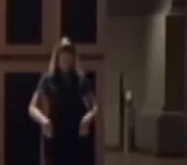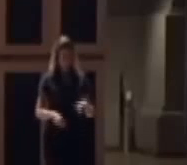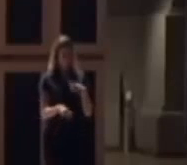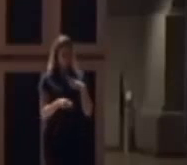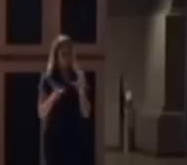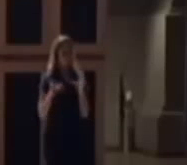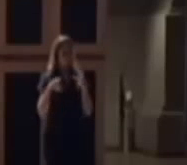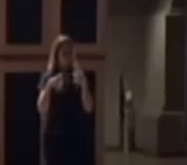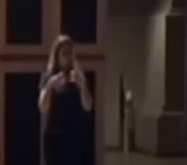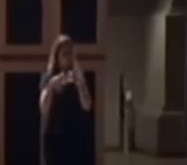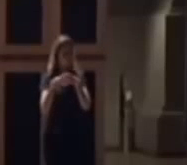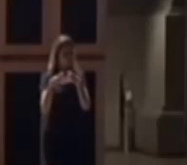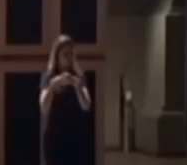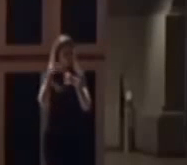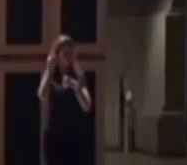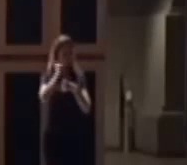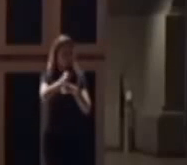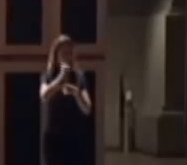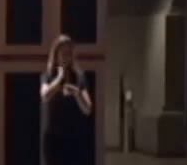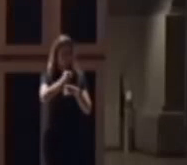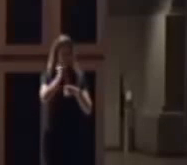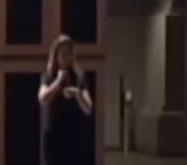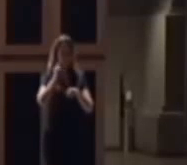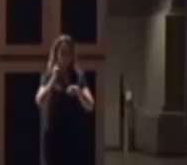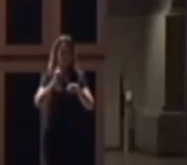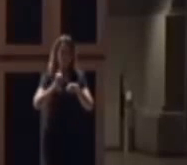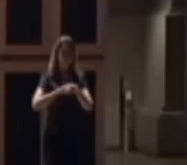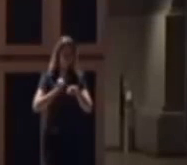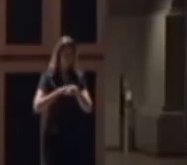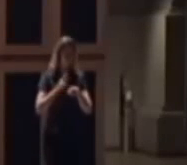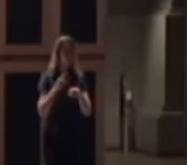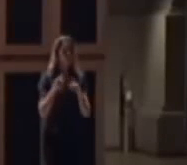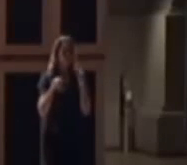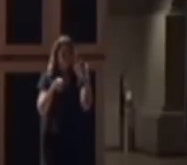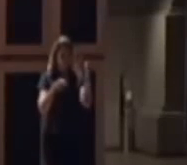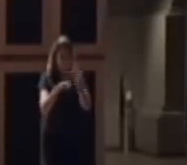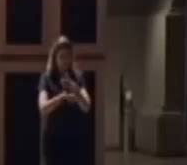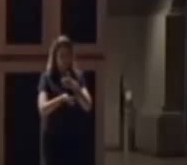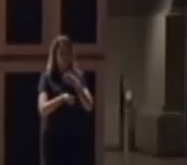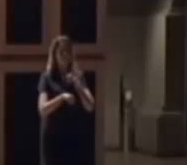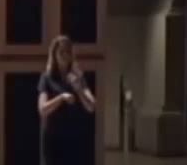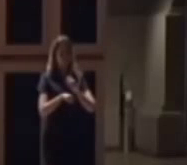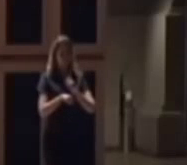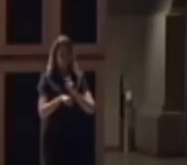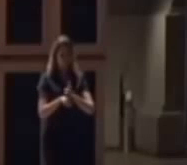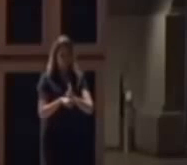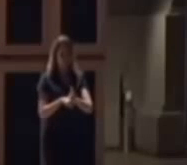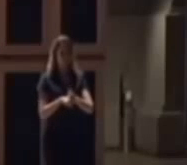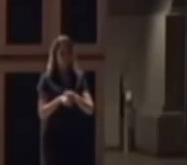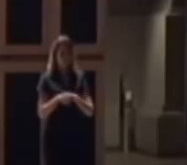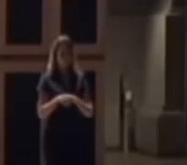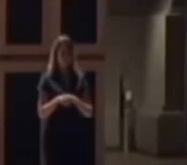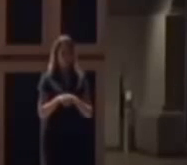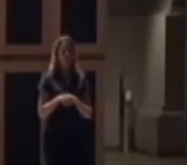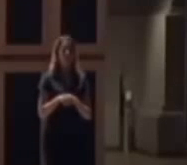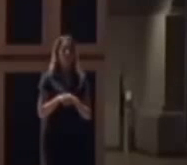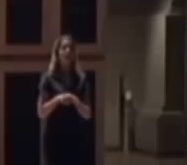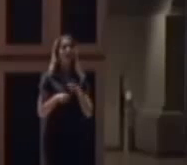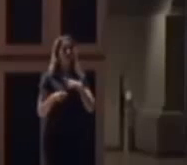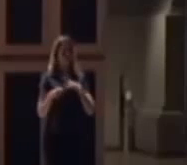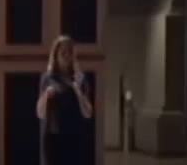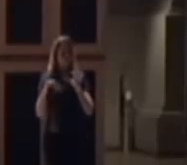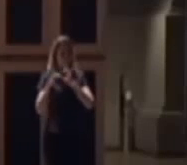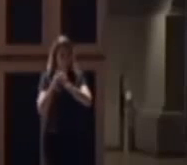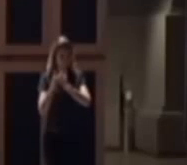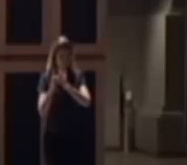esse é um termo de parceria que sempre teve a participação direta da Secretaria de Educação como parceira, e a